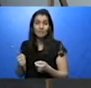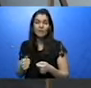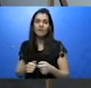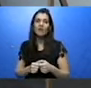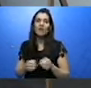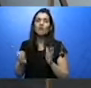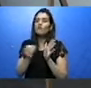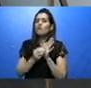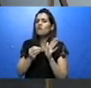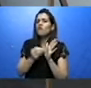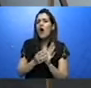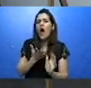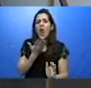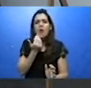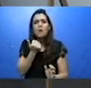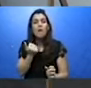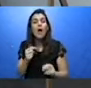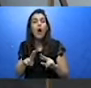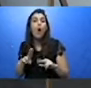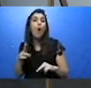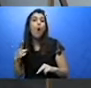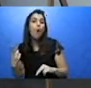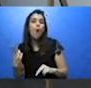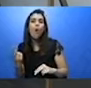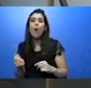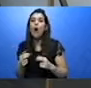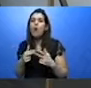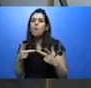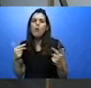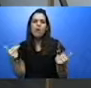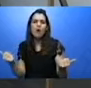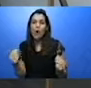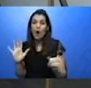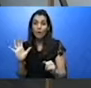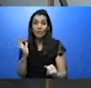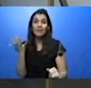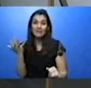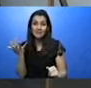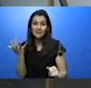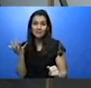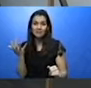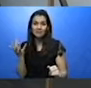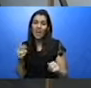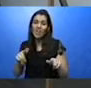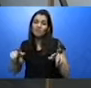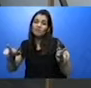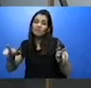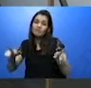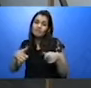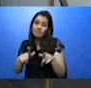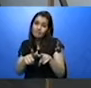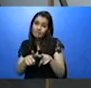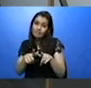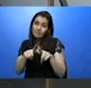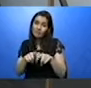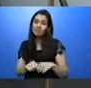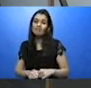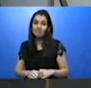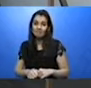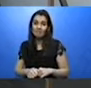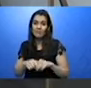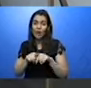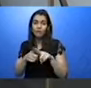falta de alimento, ou alguma outra coisa que os impediu de continuar se